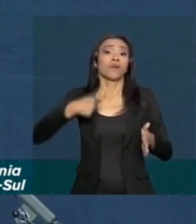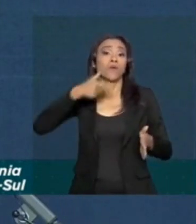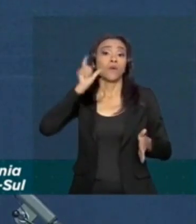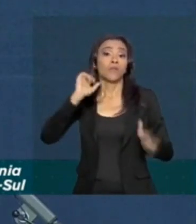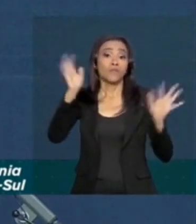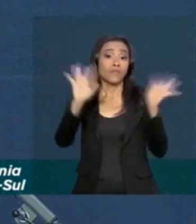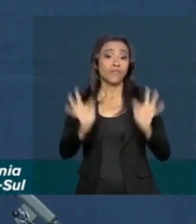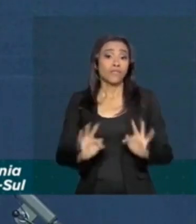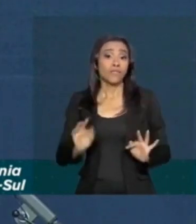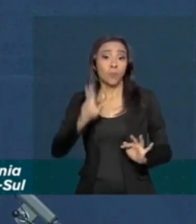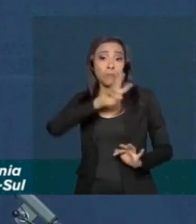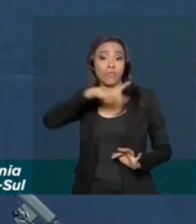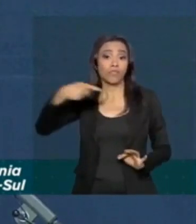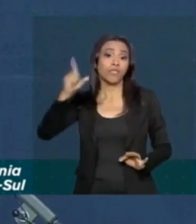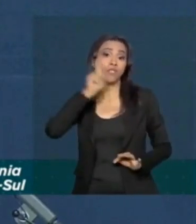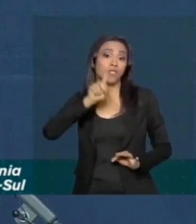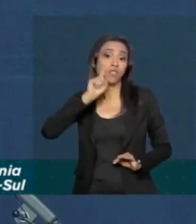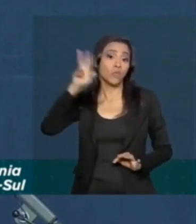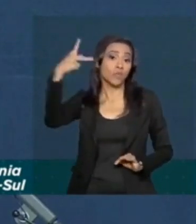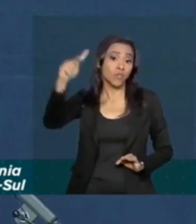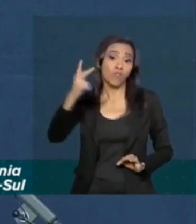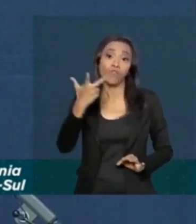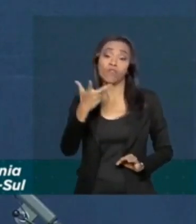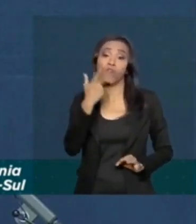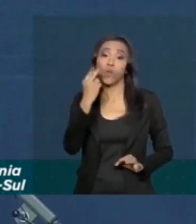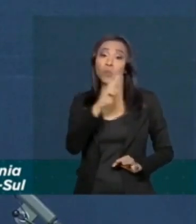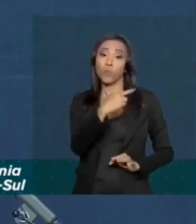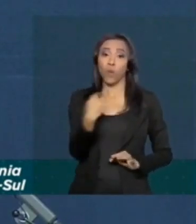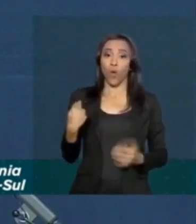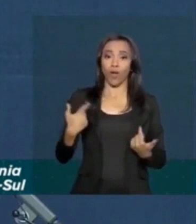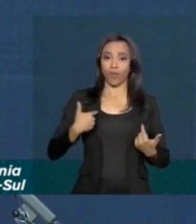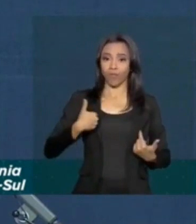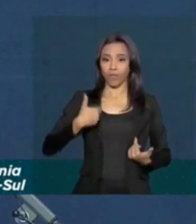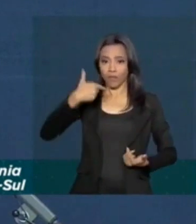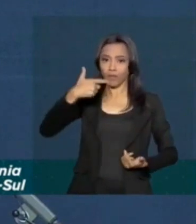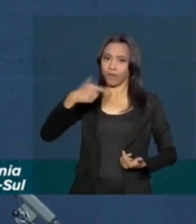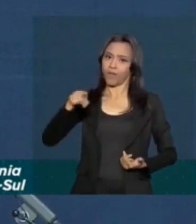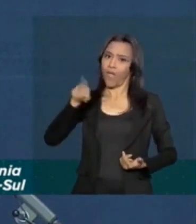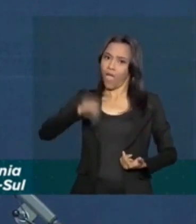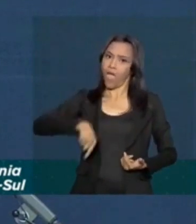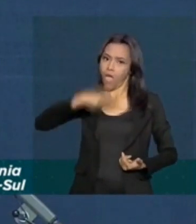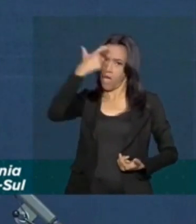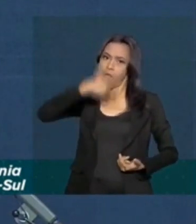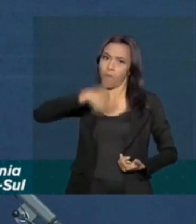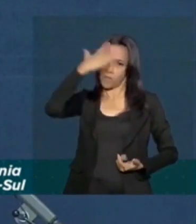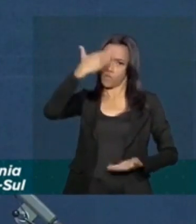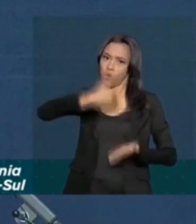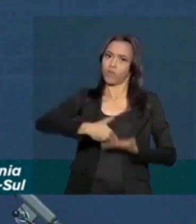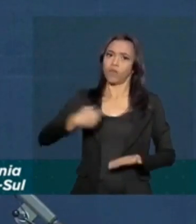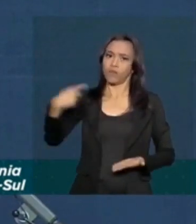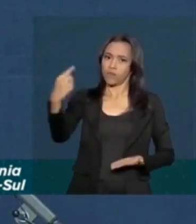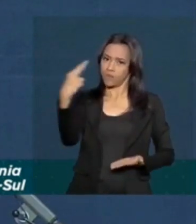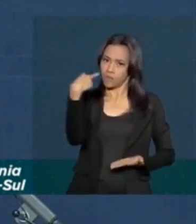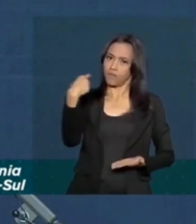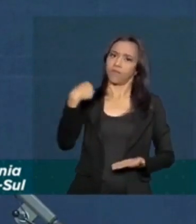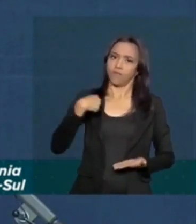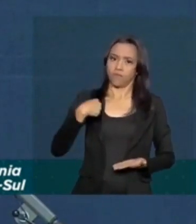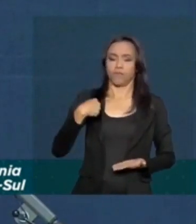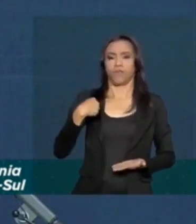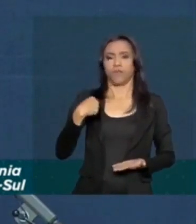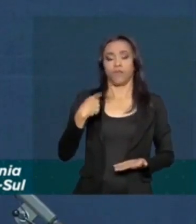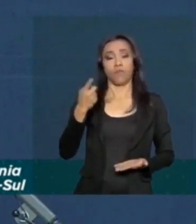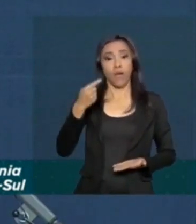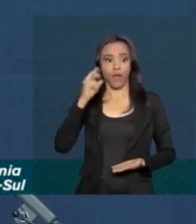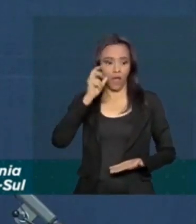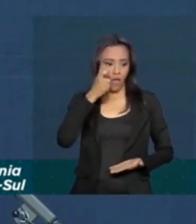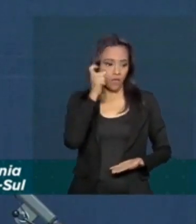Trump citou o meu nome como uma pessoa de confiança da parte dele para investimentos no Brasil,